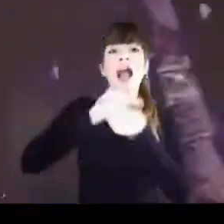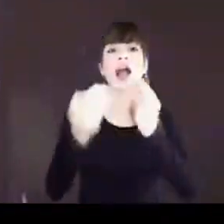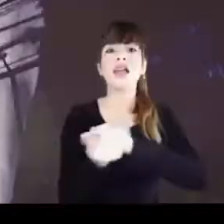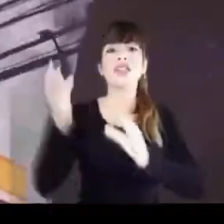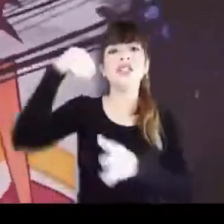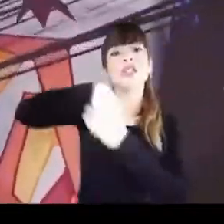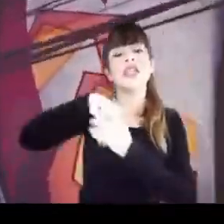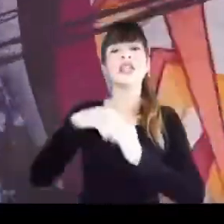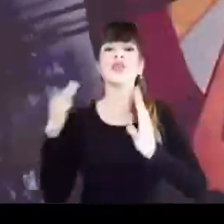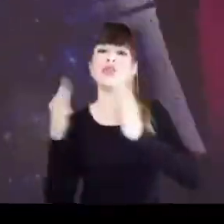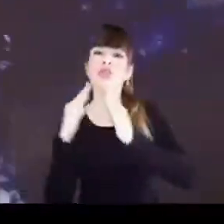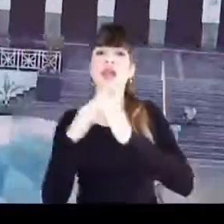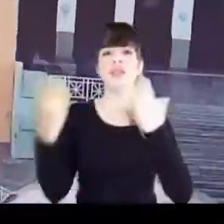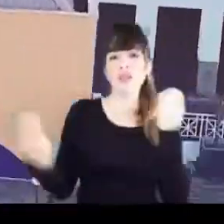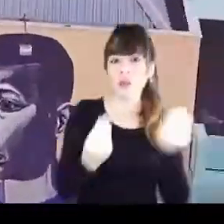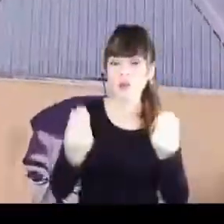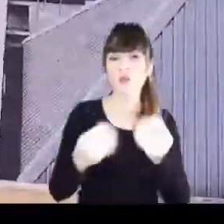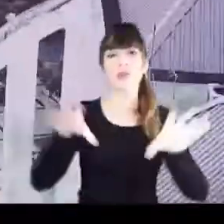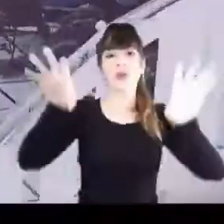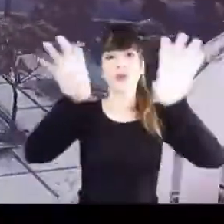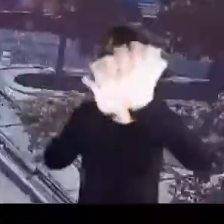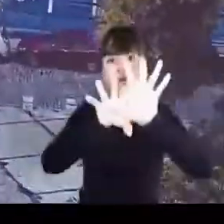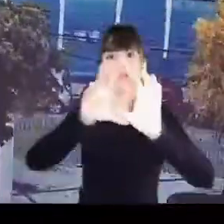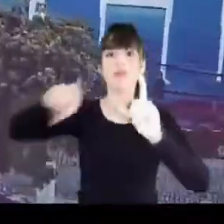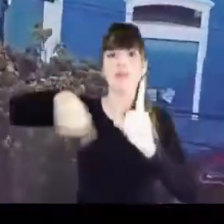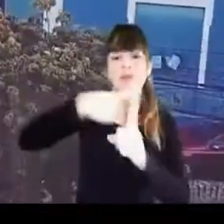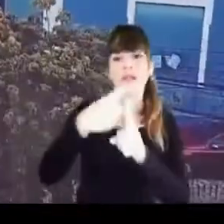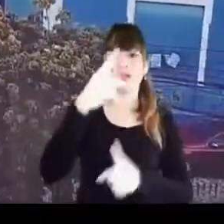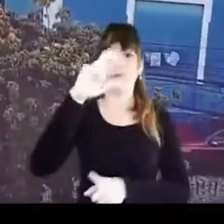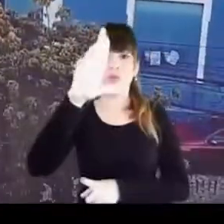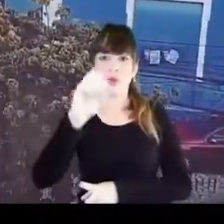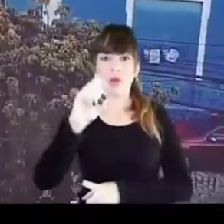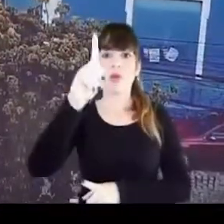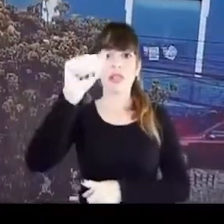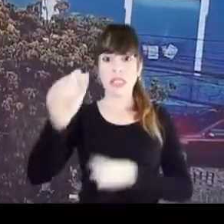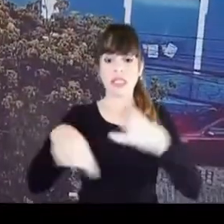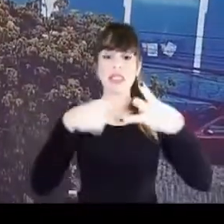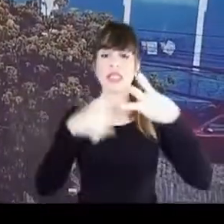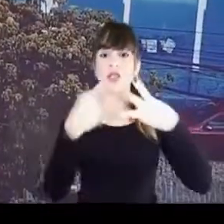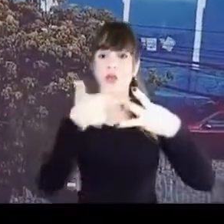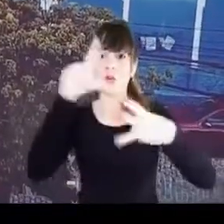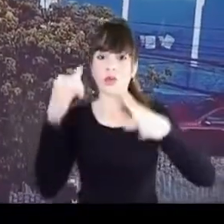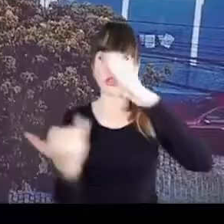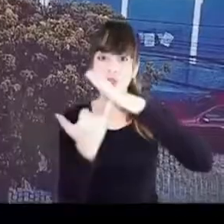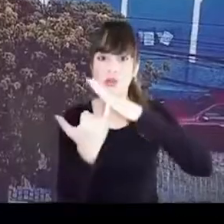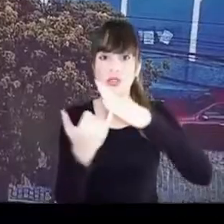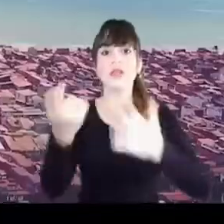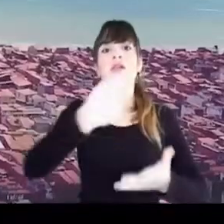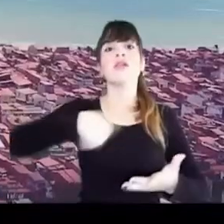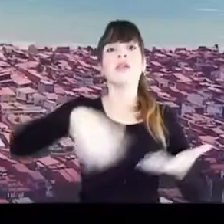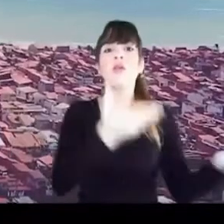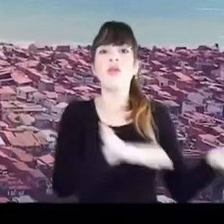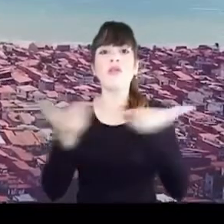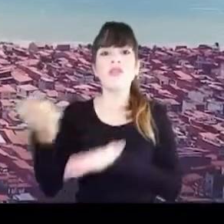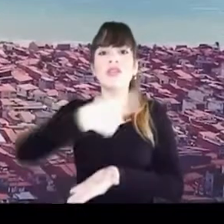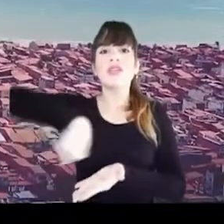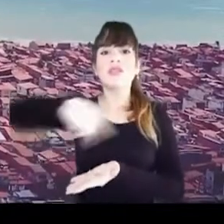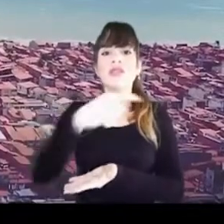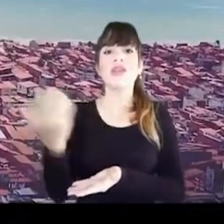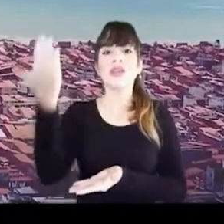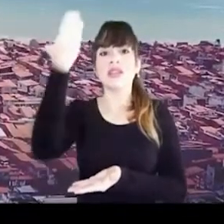Como fica a arte em tempos de isolamento? Bem, o Porto Dragão, junto com a Prodança e o Levante Teatro de Grupo,